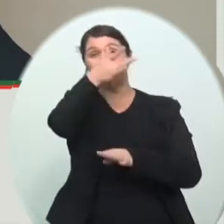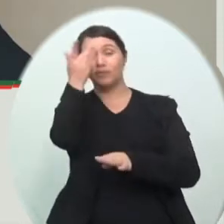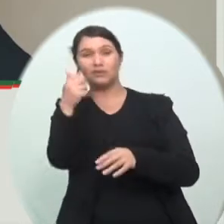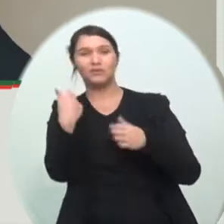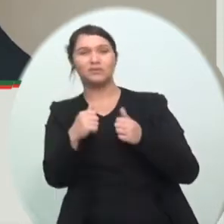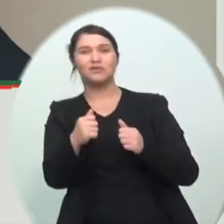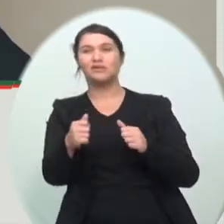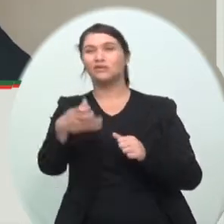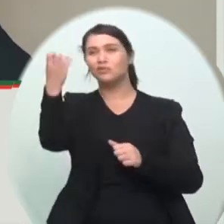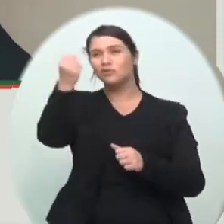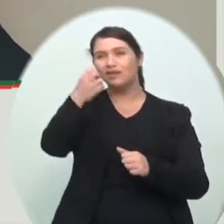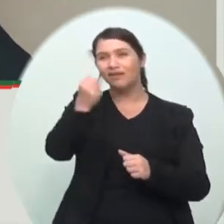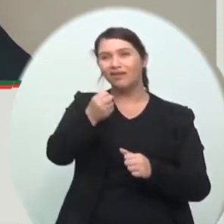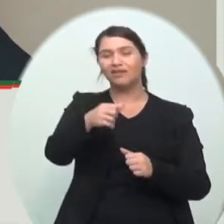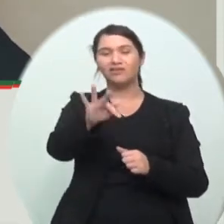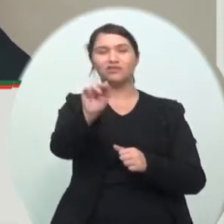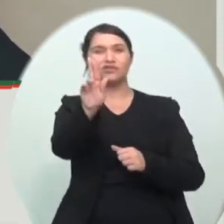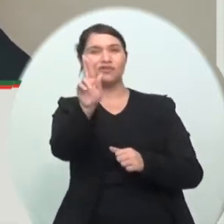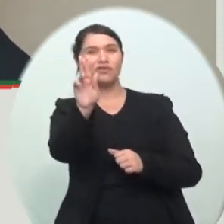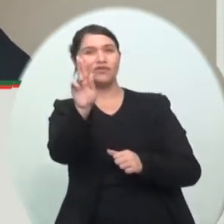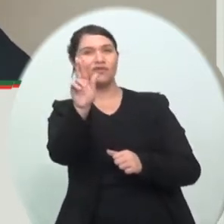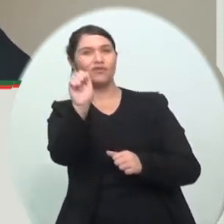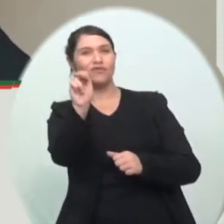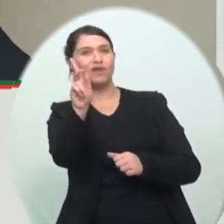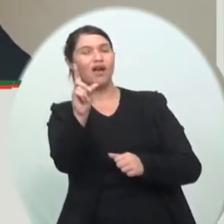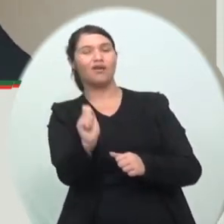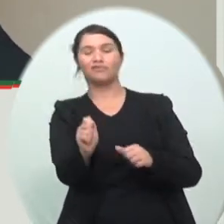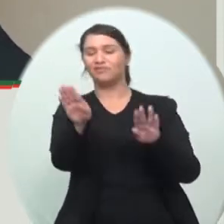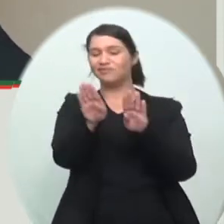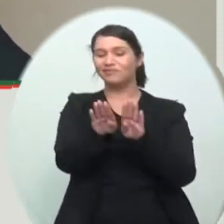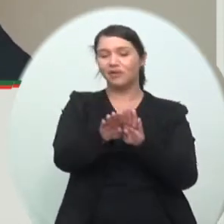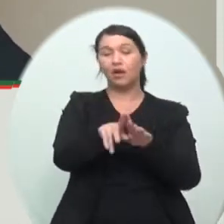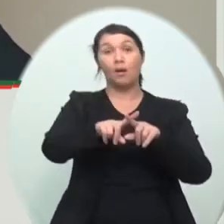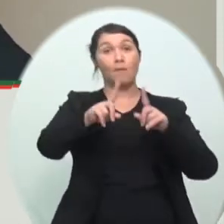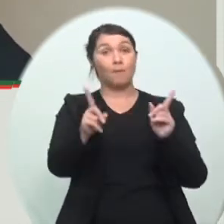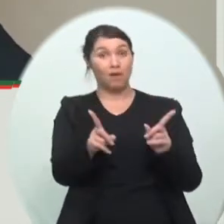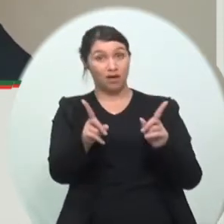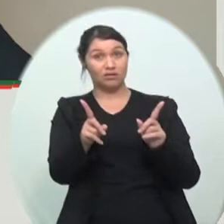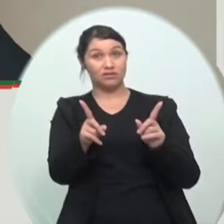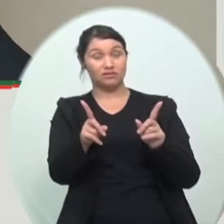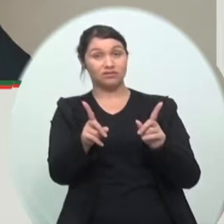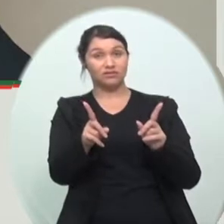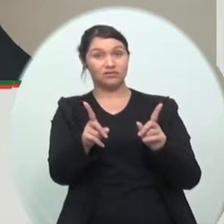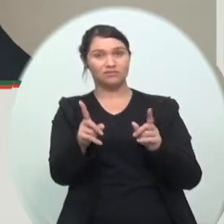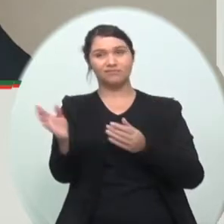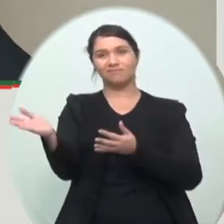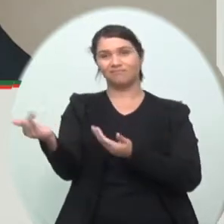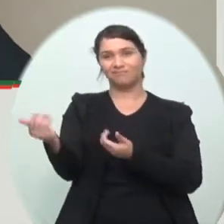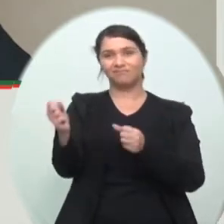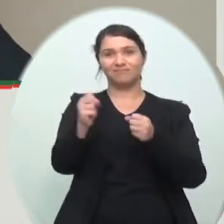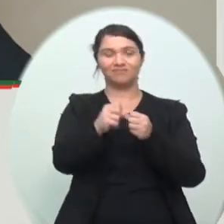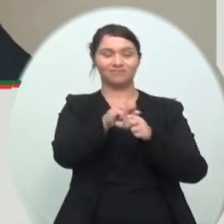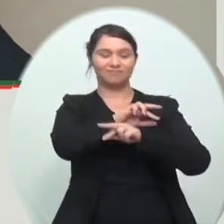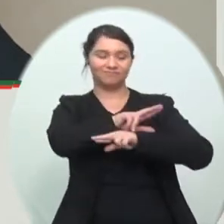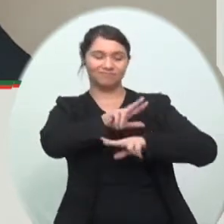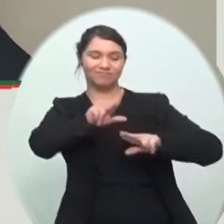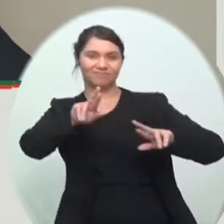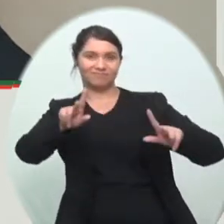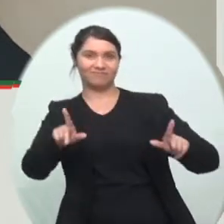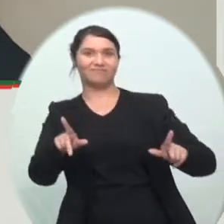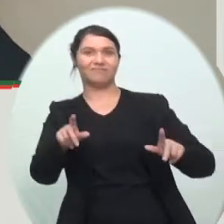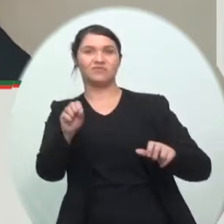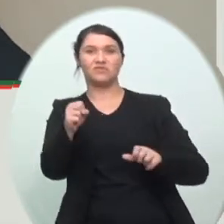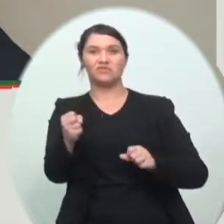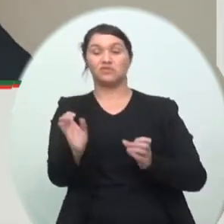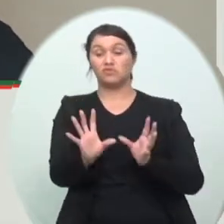leite e outras coisas, e essa juventude tem feito a diferença nessa associação. Como eu disse, o grupo de